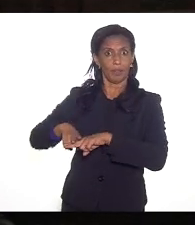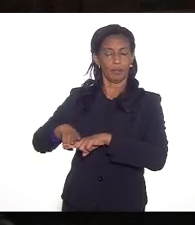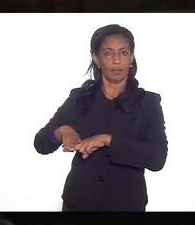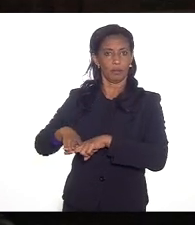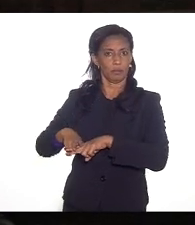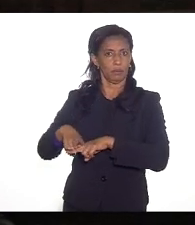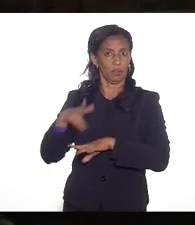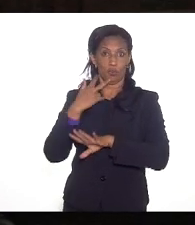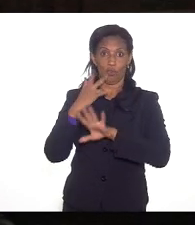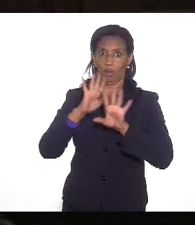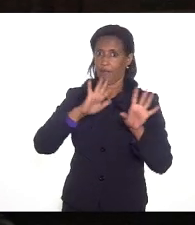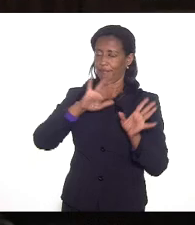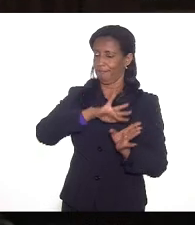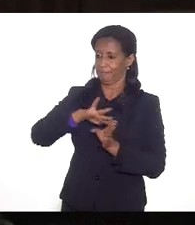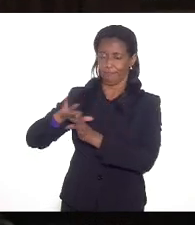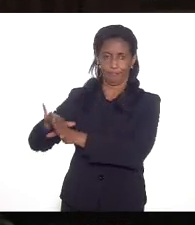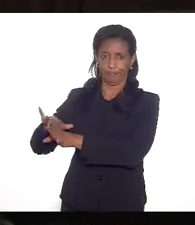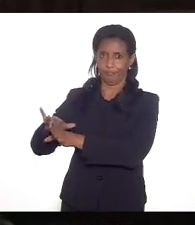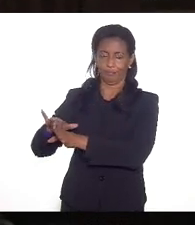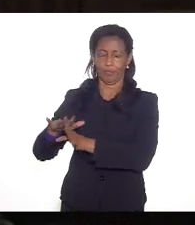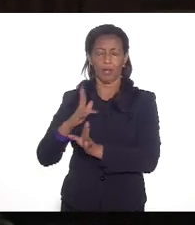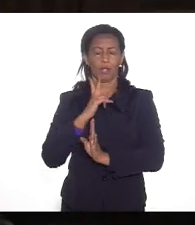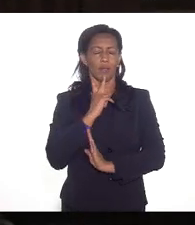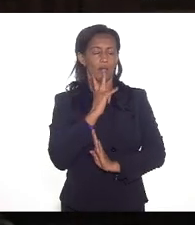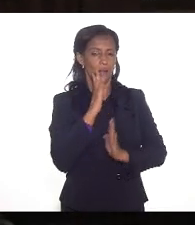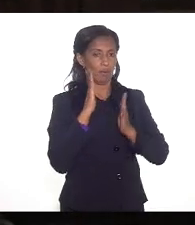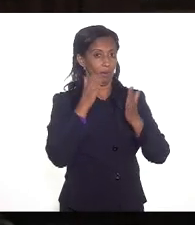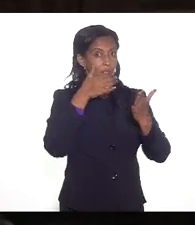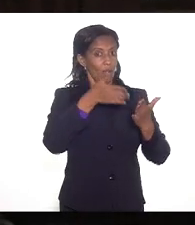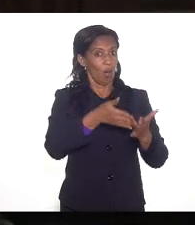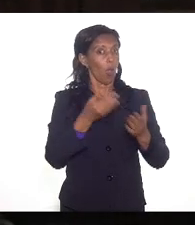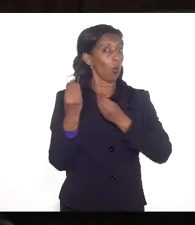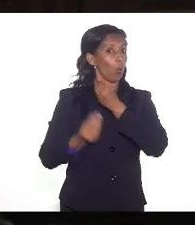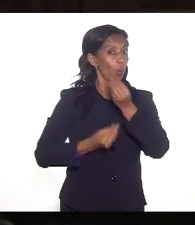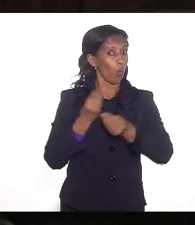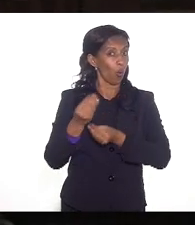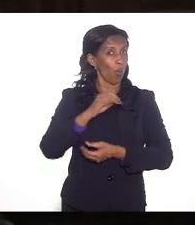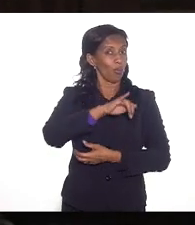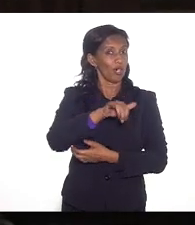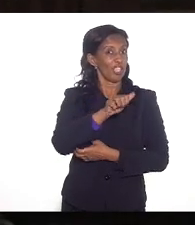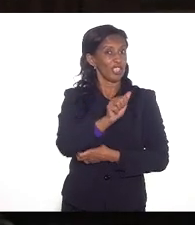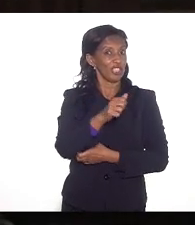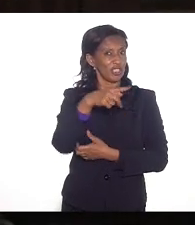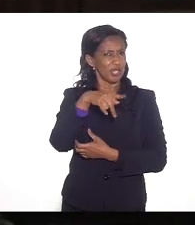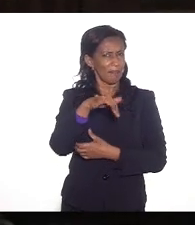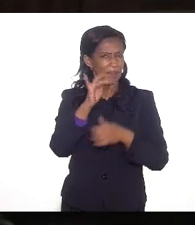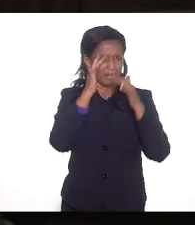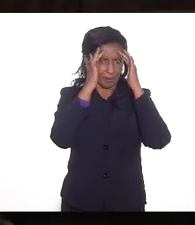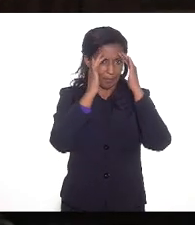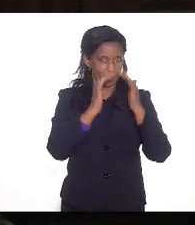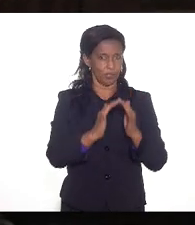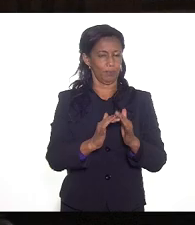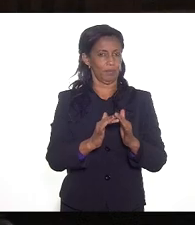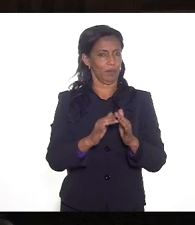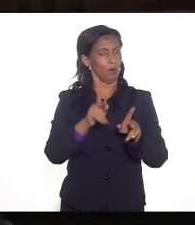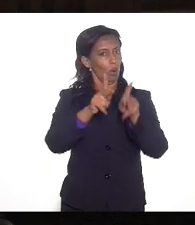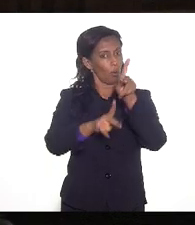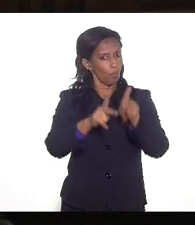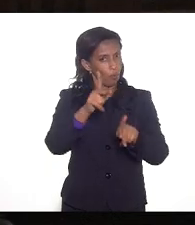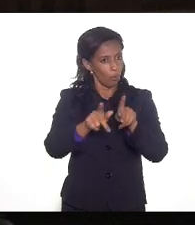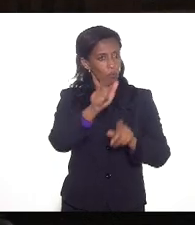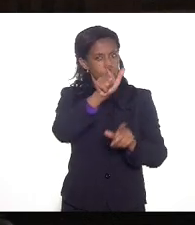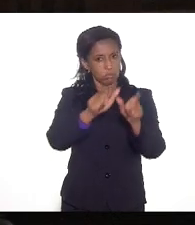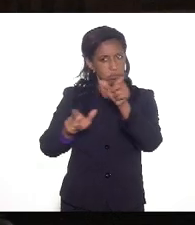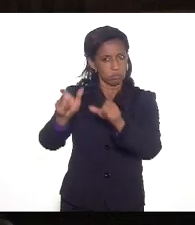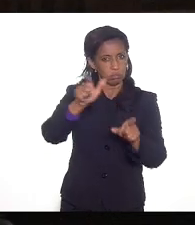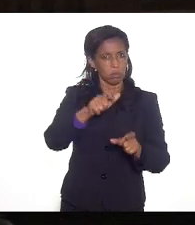e eu não quero falar sobre isso eu quero falar sobre como Japeri a quem me dirijo Com muito respeito ao seu povo